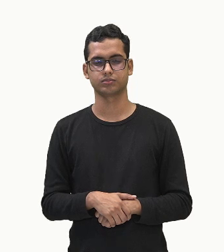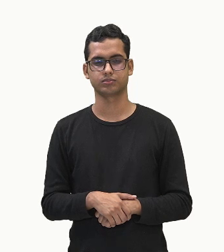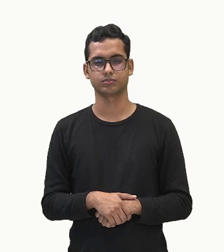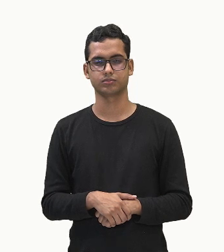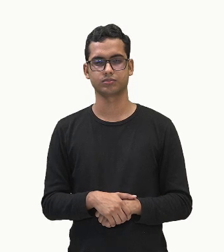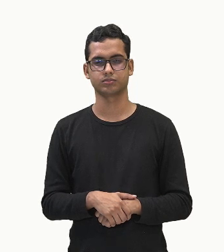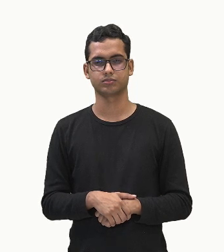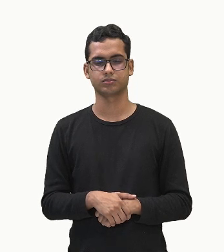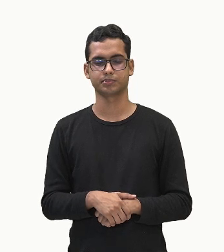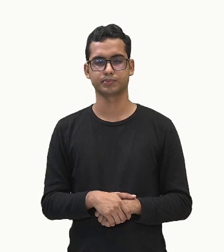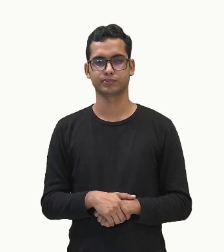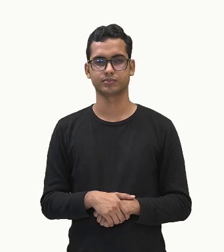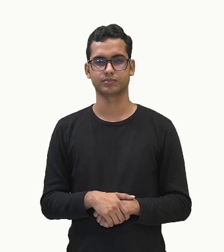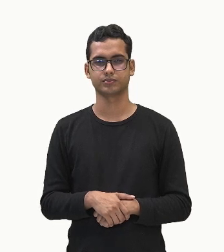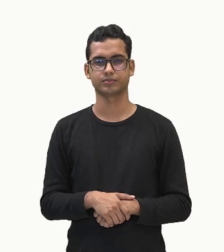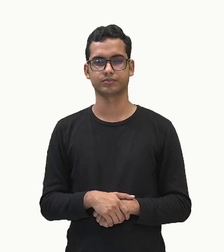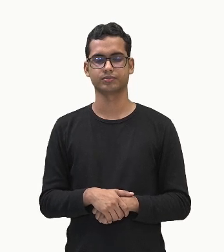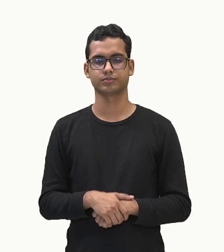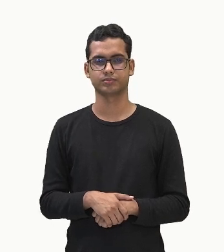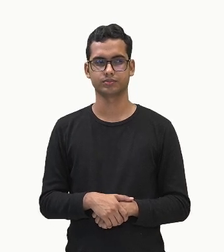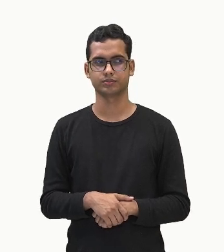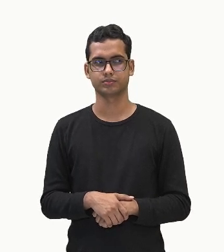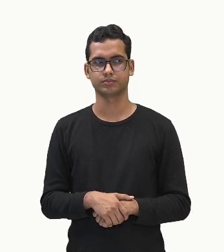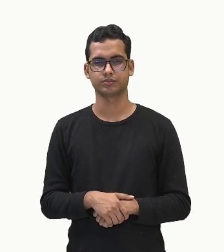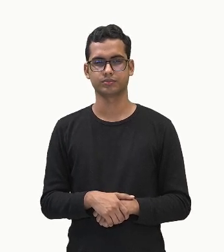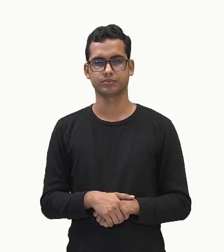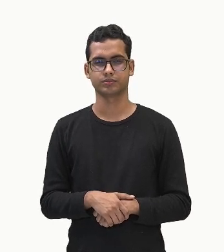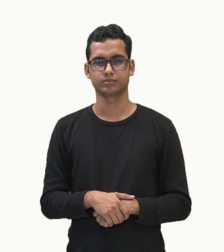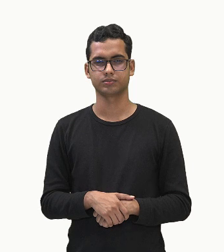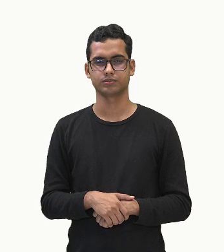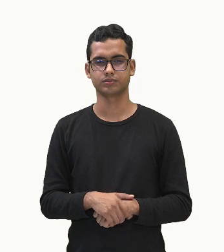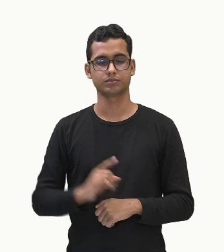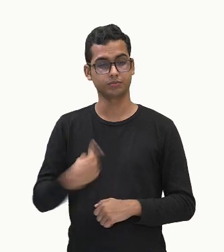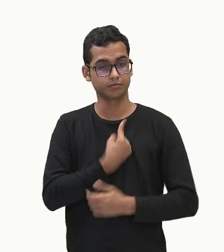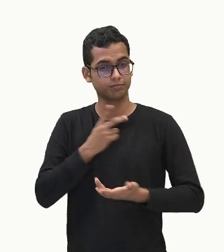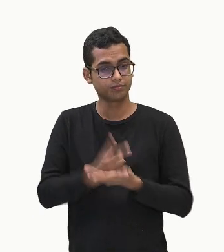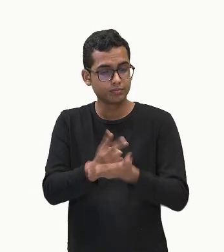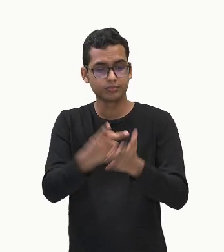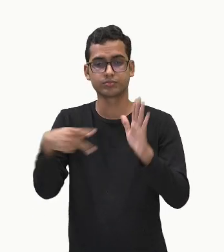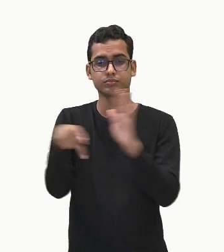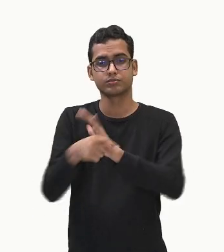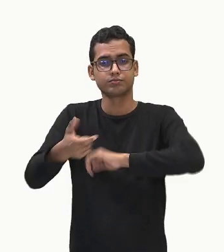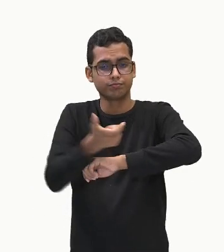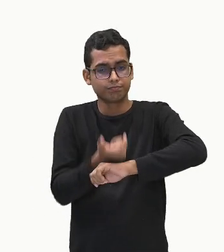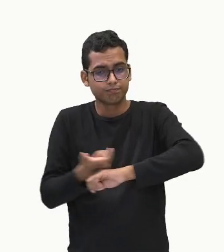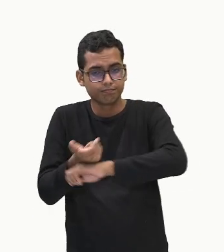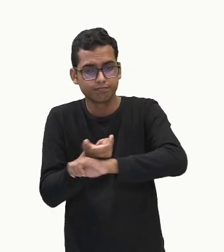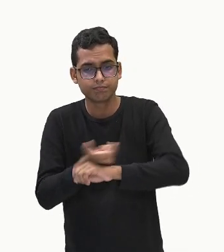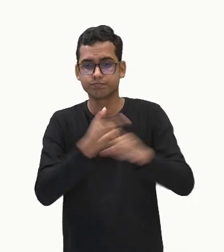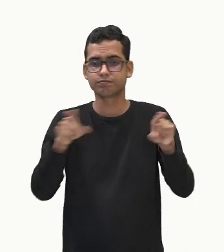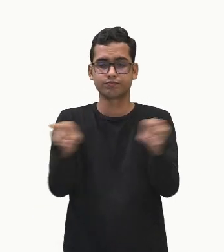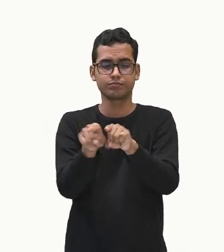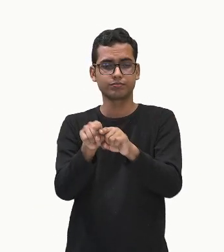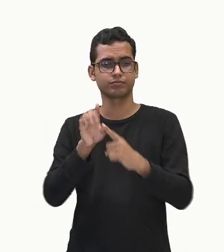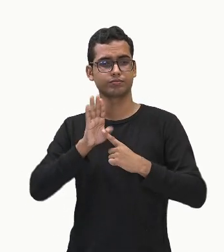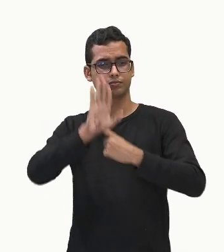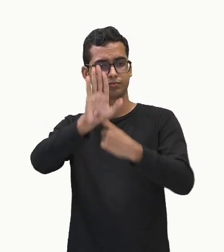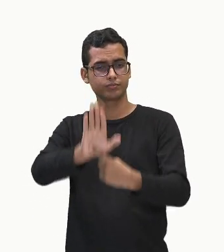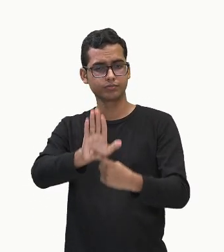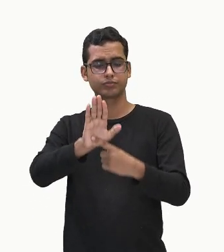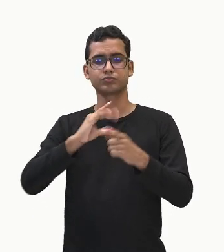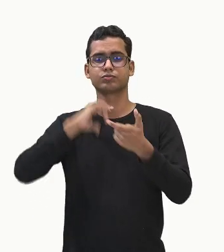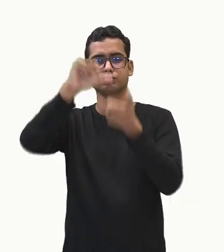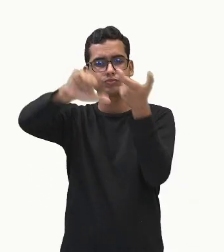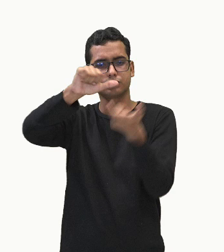Então, a gente fala que a gente mantém a raiz e acrescenta a terminação